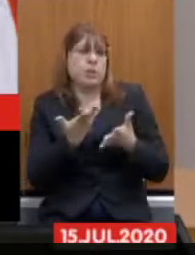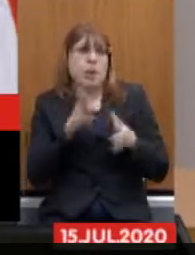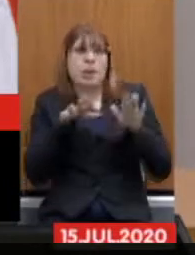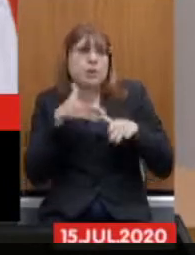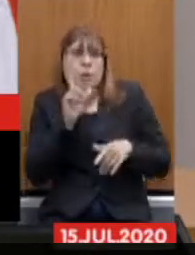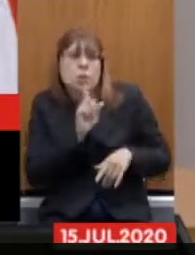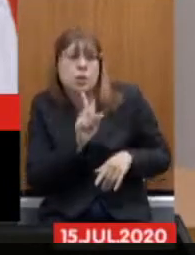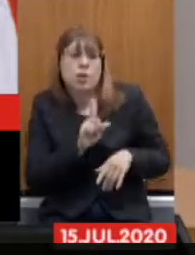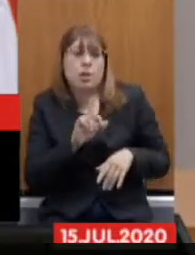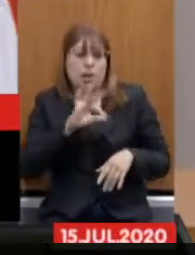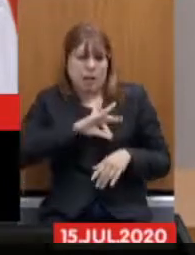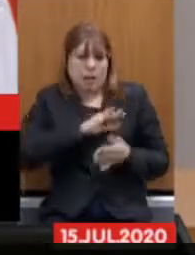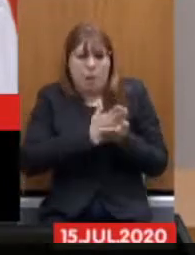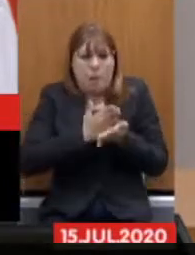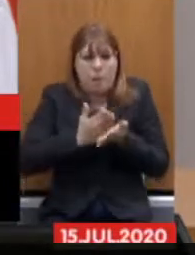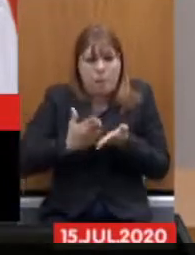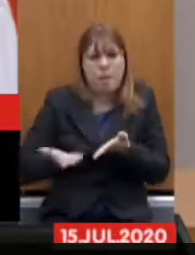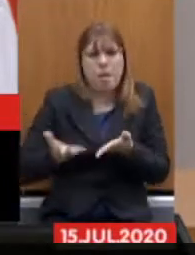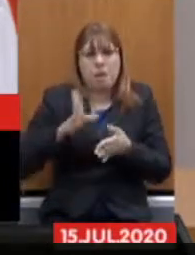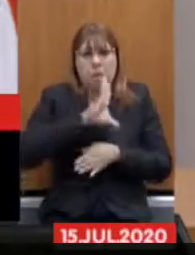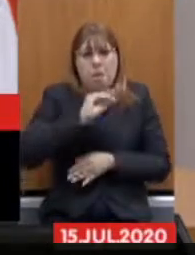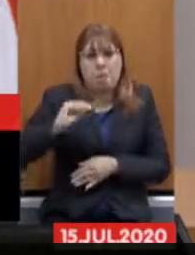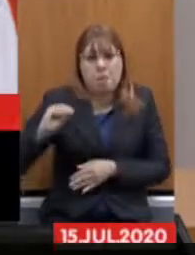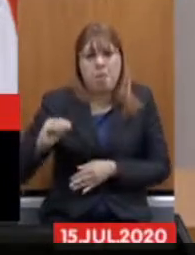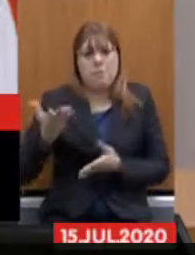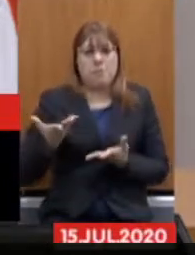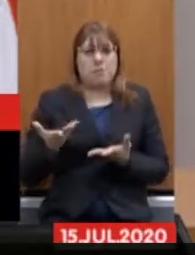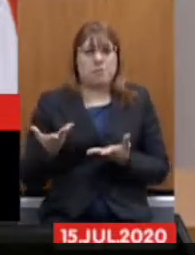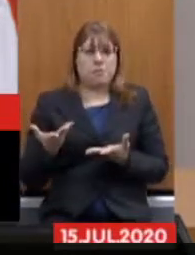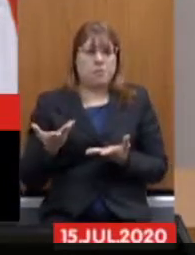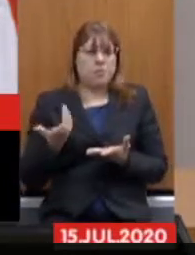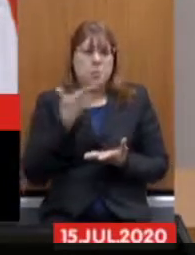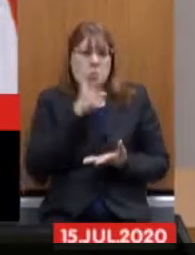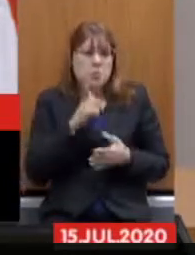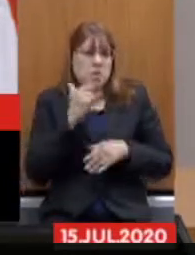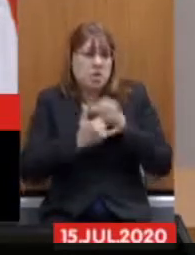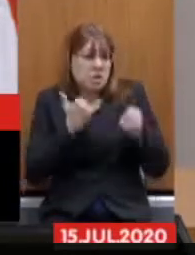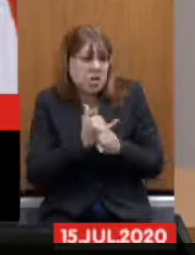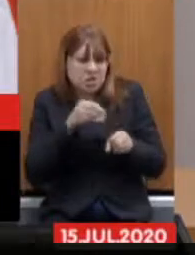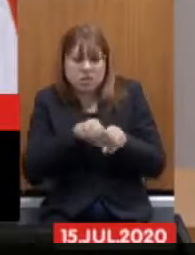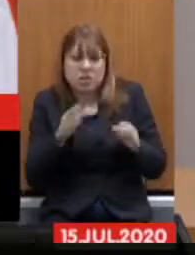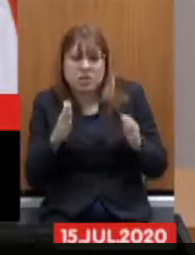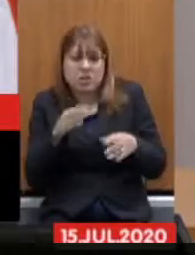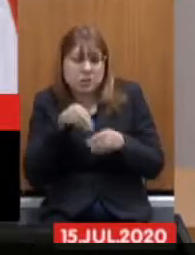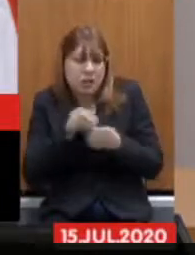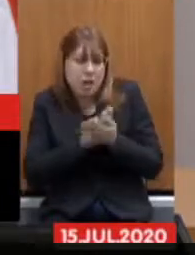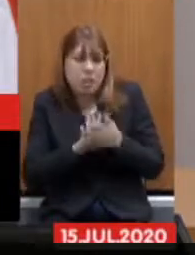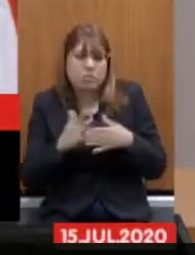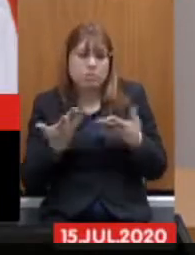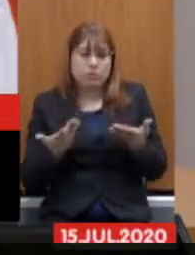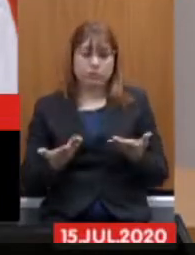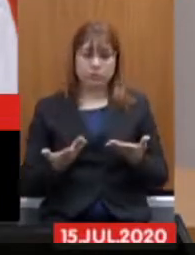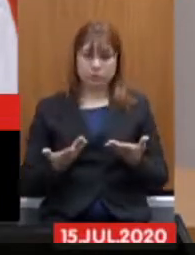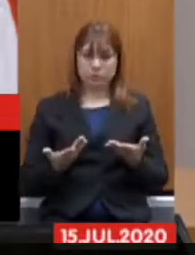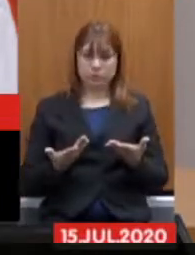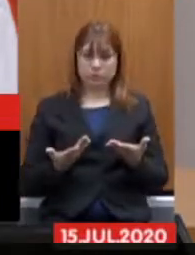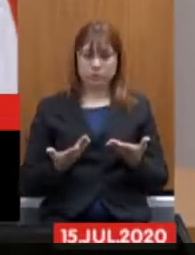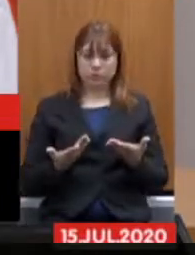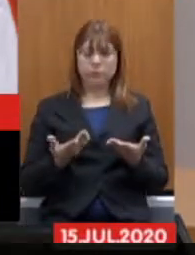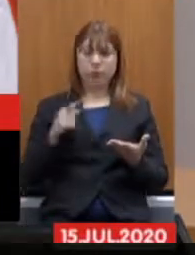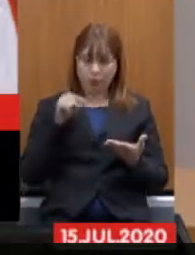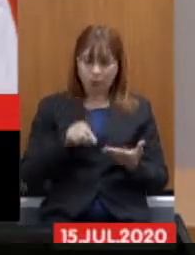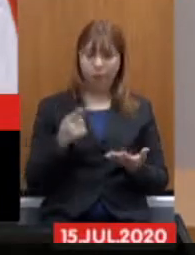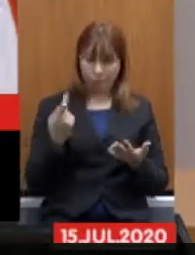condições com salário parcelado atrasado sem ter acesso a internet na sua própria casa é isso que nós estamos